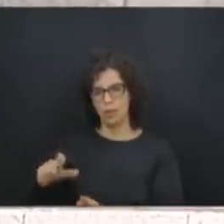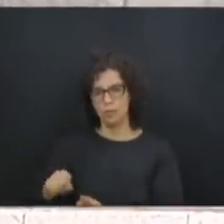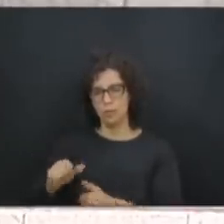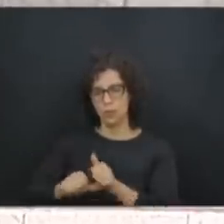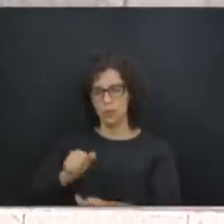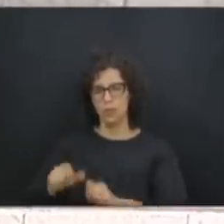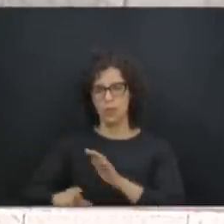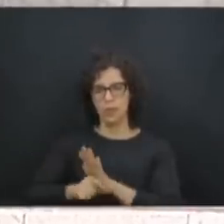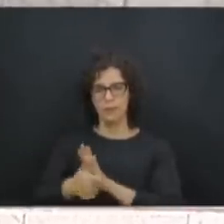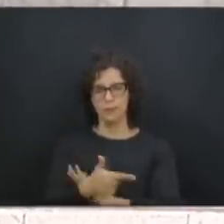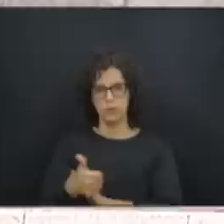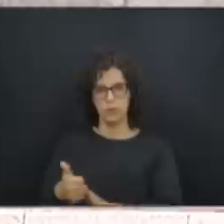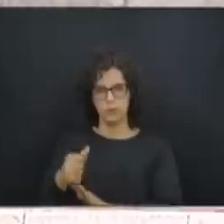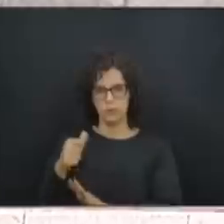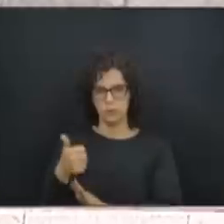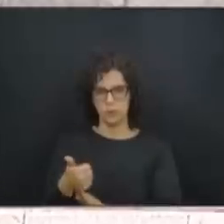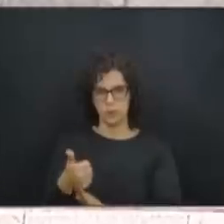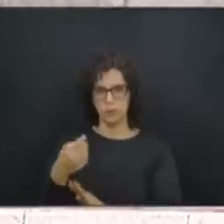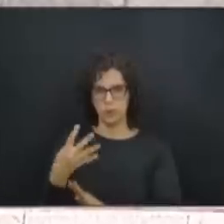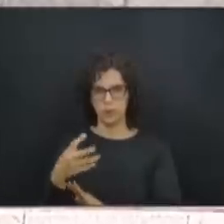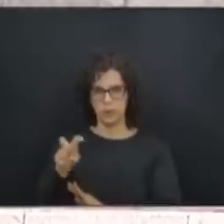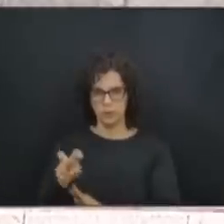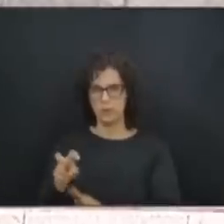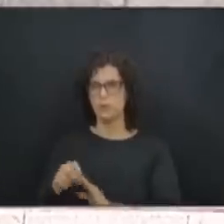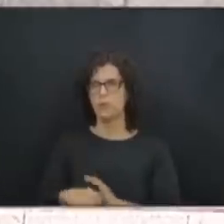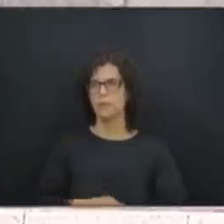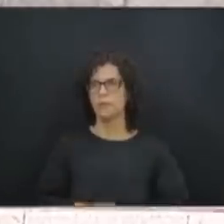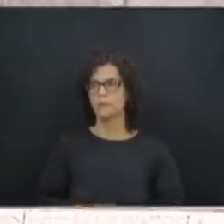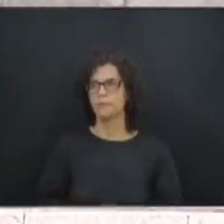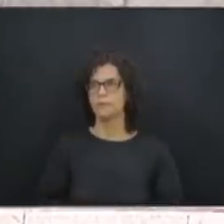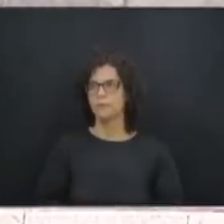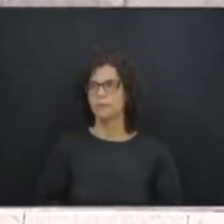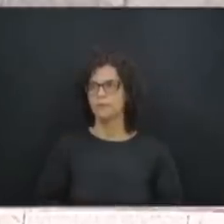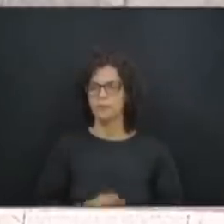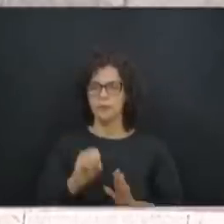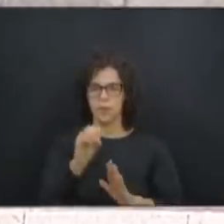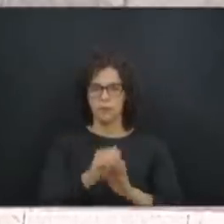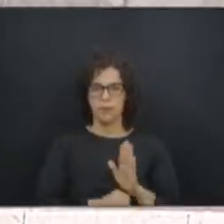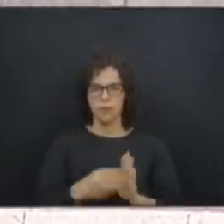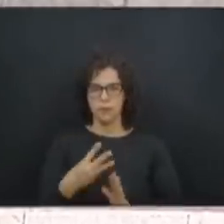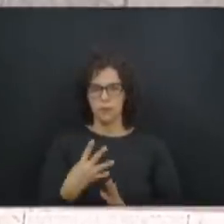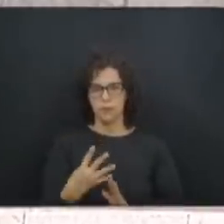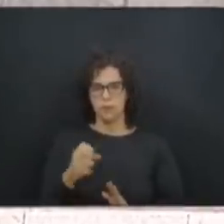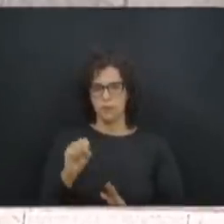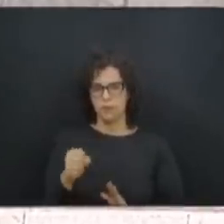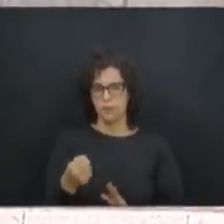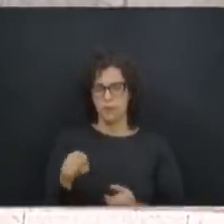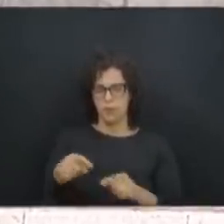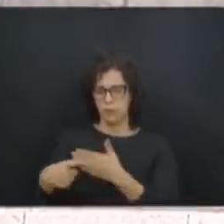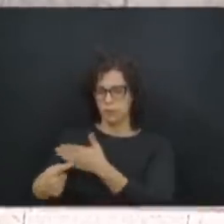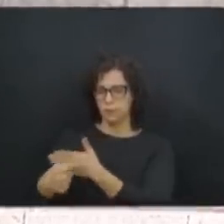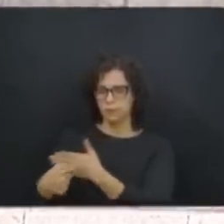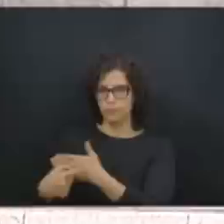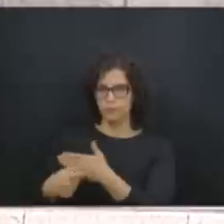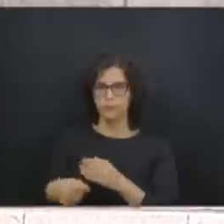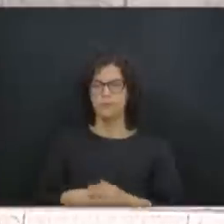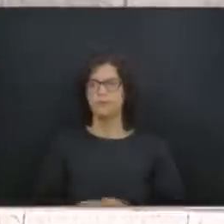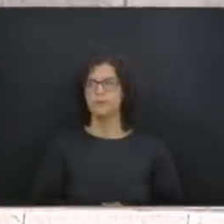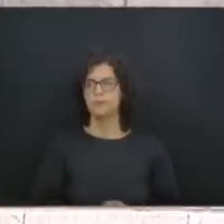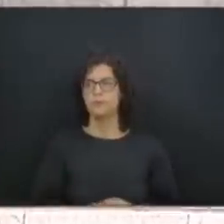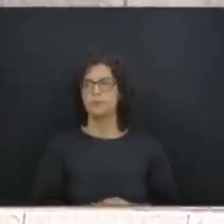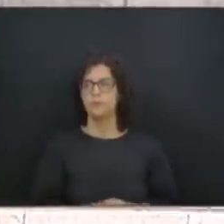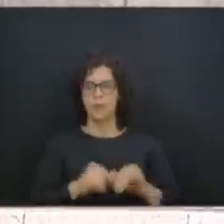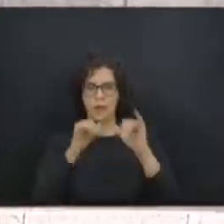convertido da Lei 21 145 Ofício 348 gabinete do governador